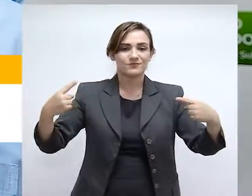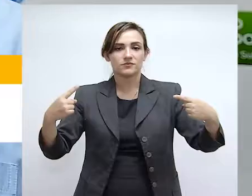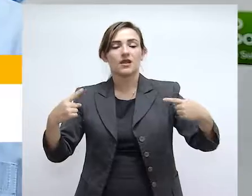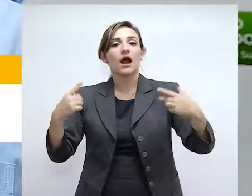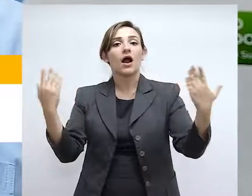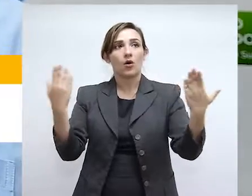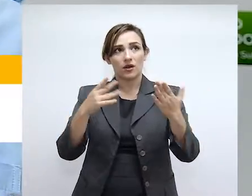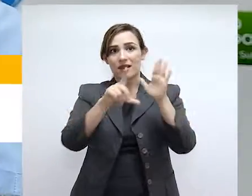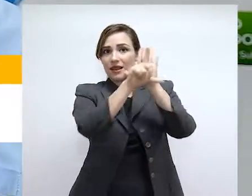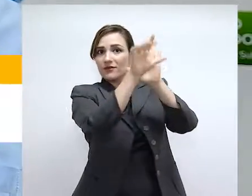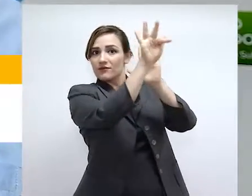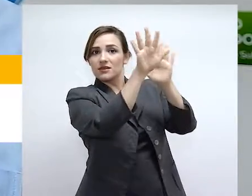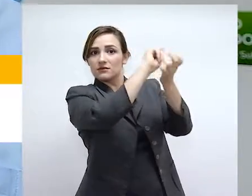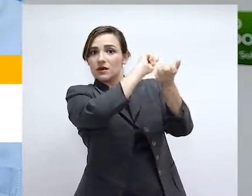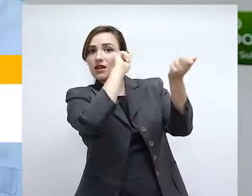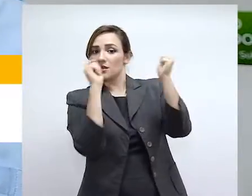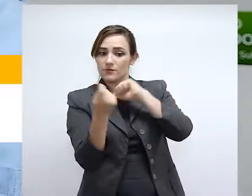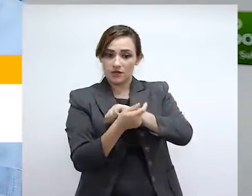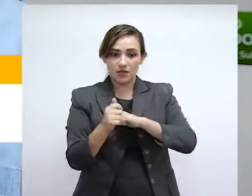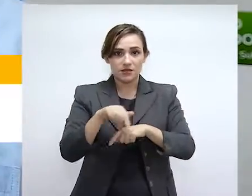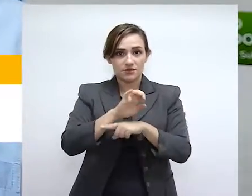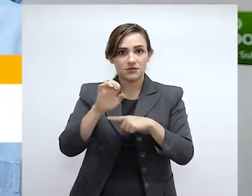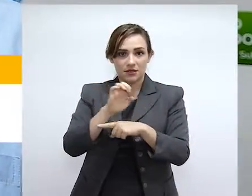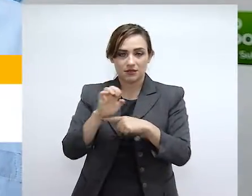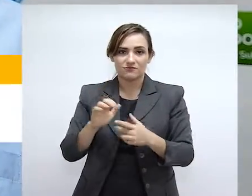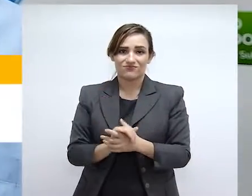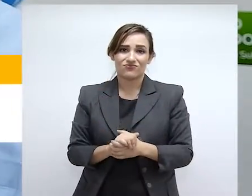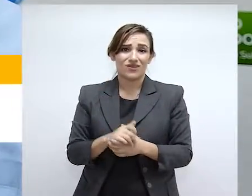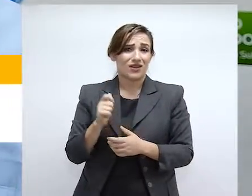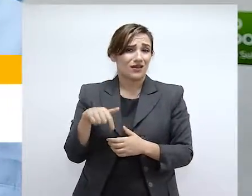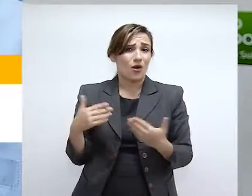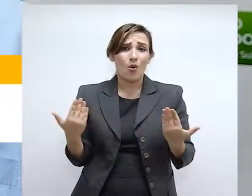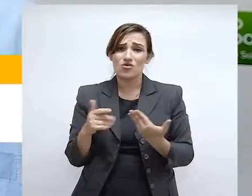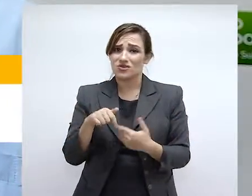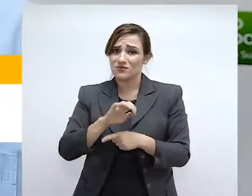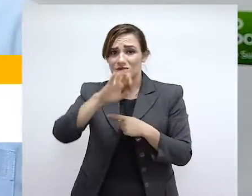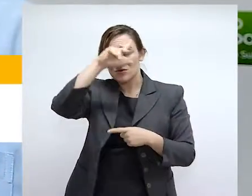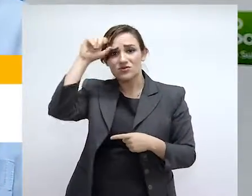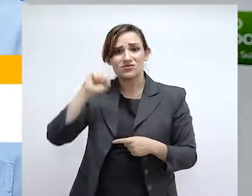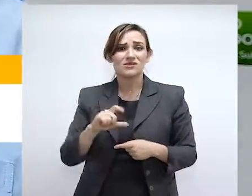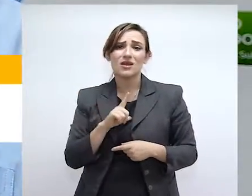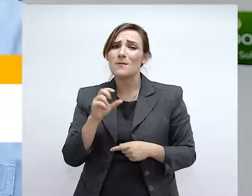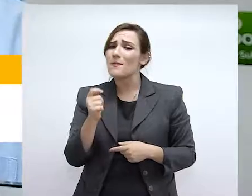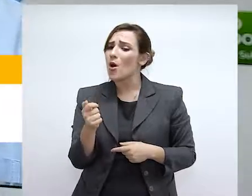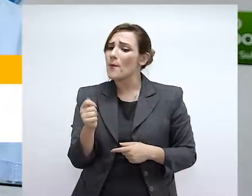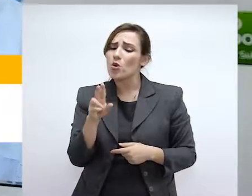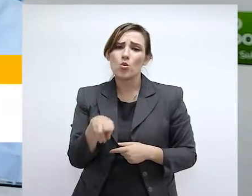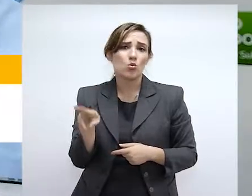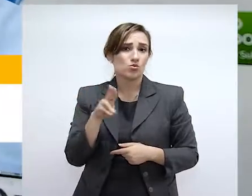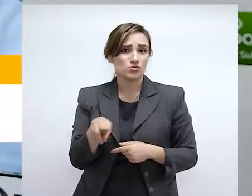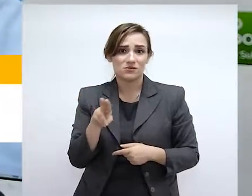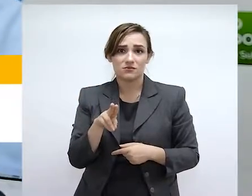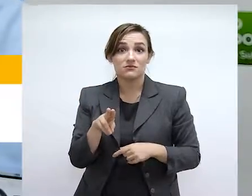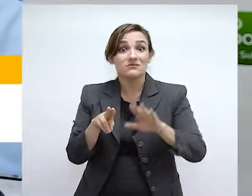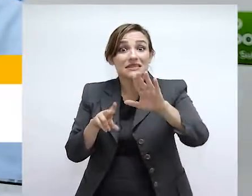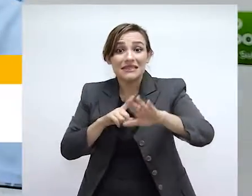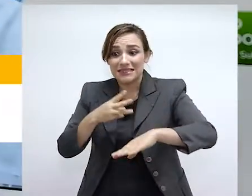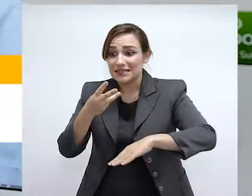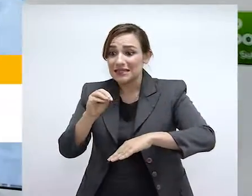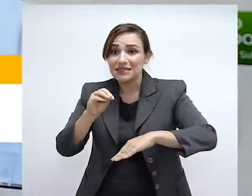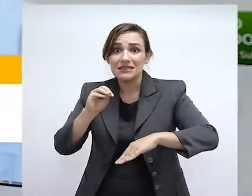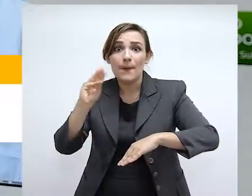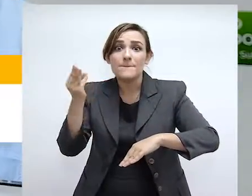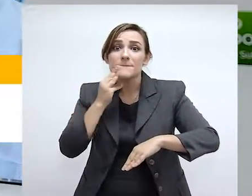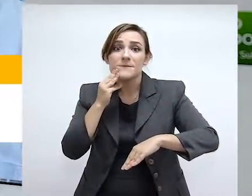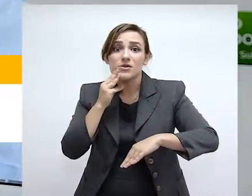essa discussão de um novo marco regulatório do gás natural do Mato Grosso do Sul, adequando a lei federal, é exatamente para propiciar isso. O Mato Grosso do Sul hoje tem um consumo muito baixo do